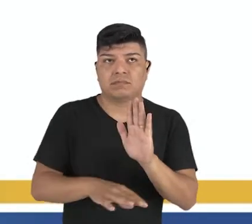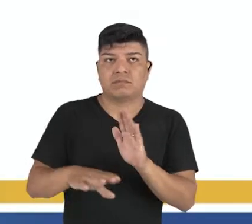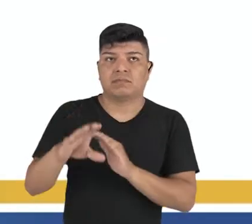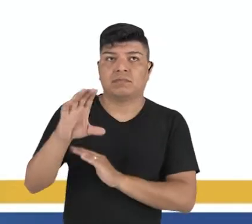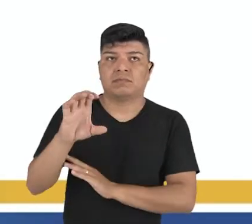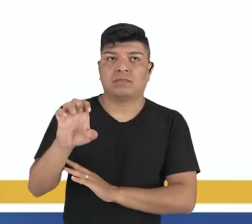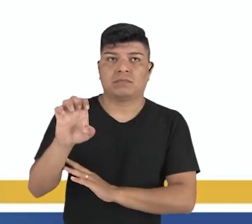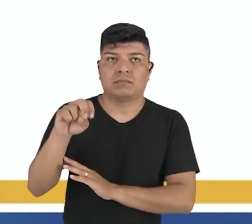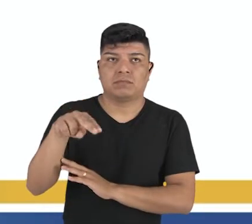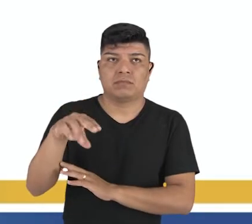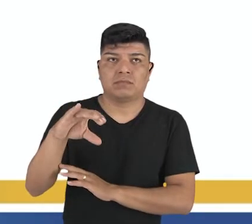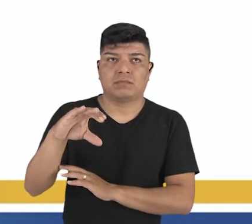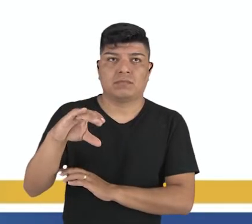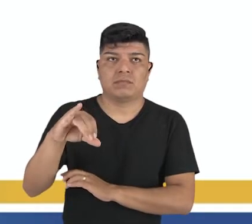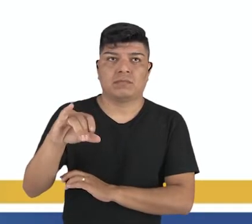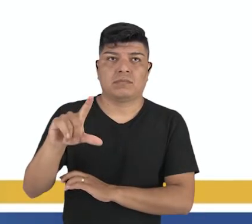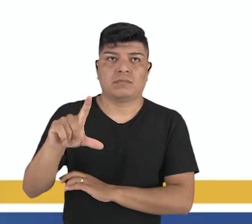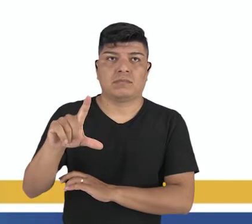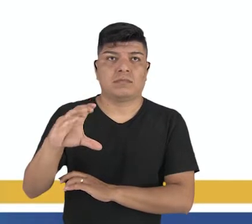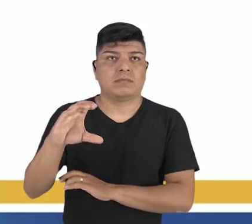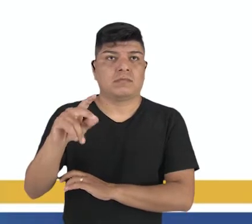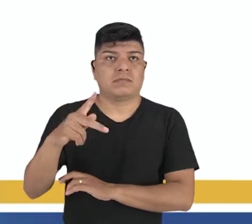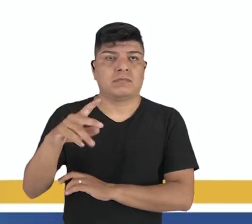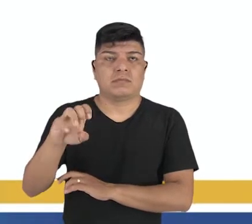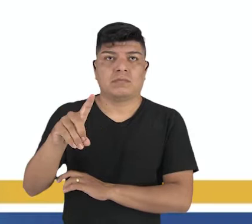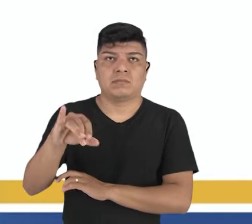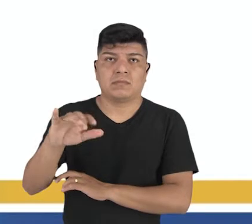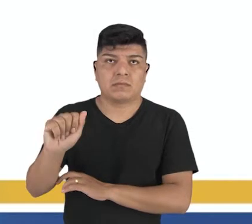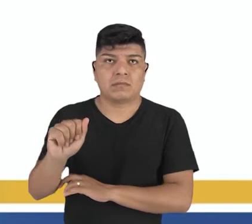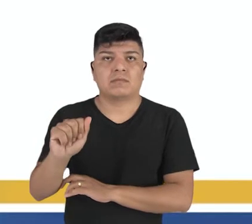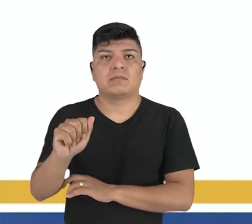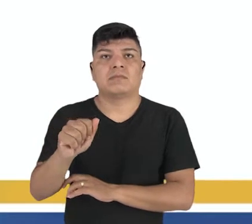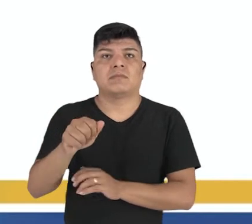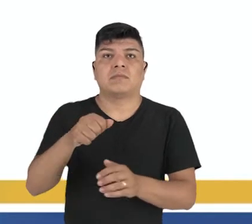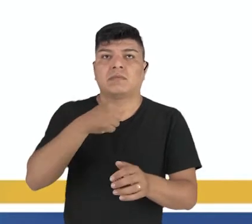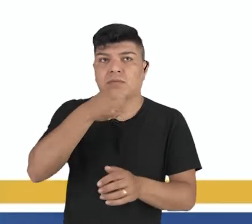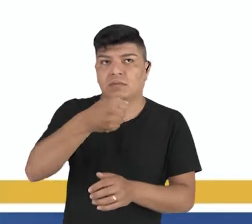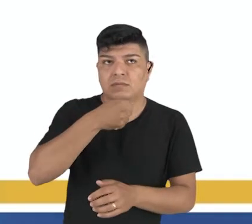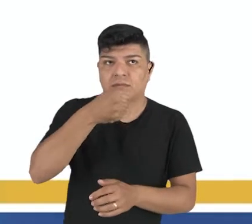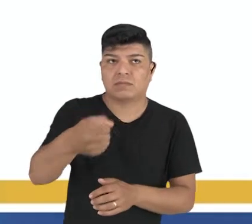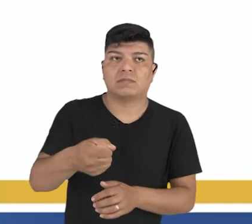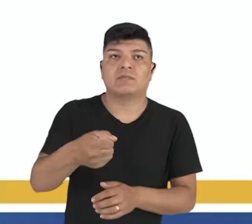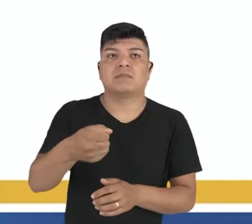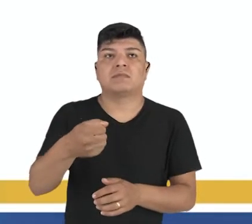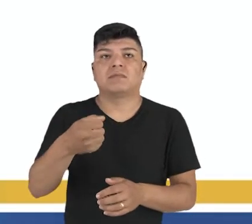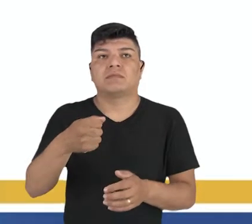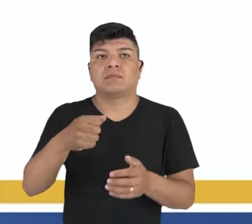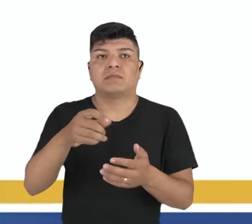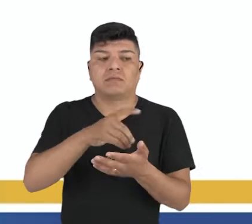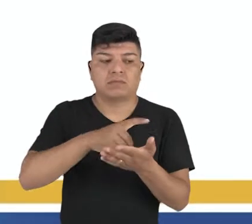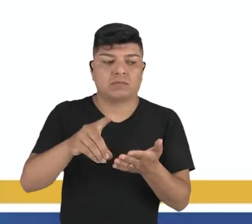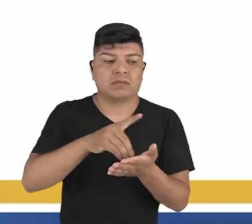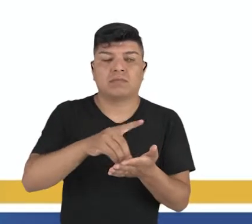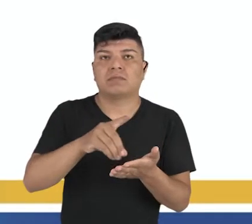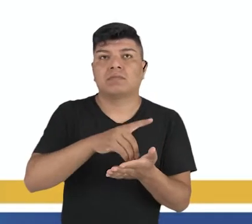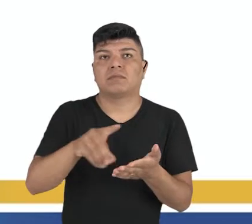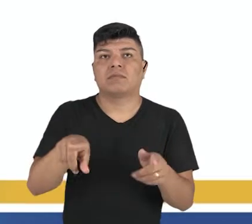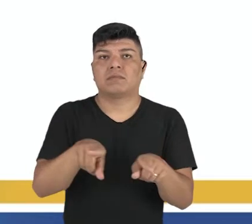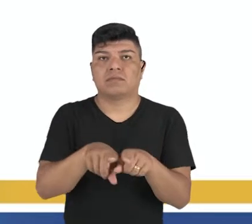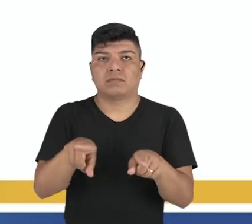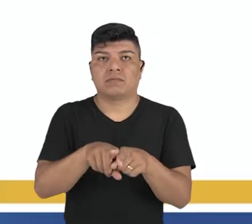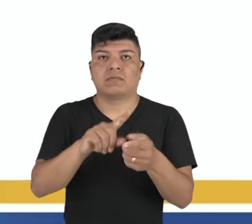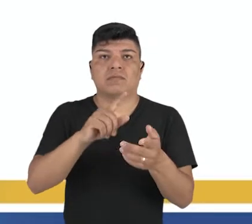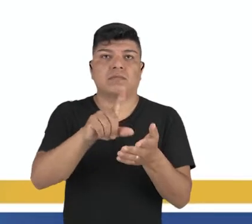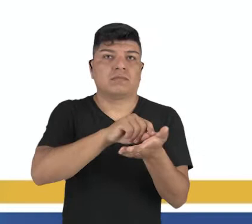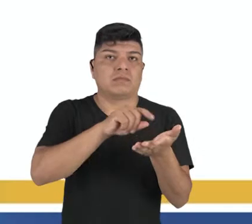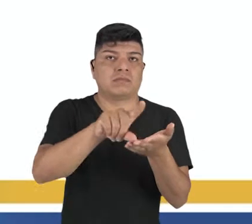enciclopédia, a entrevista, o verbete dicionário ou artigo de divulgação científica e a notícia,